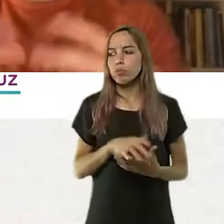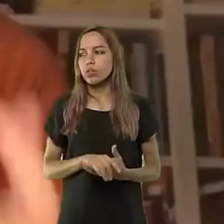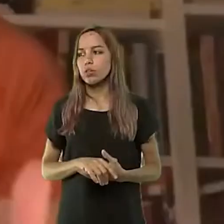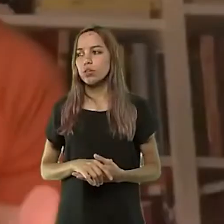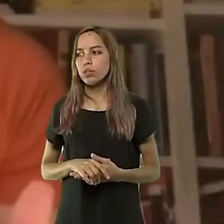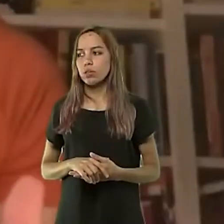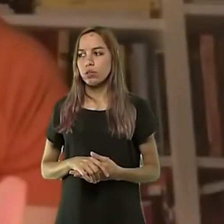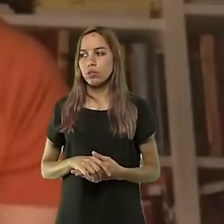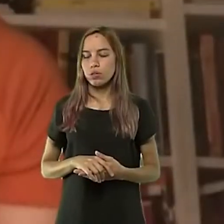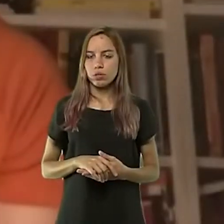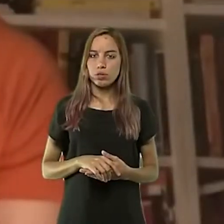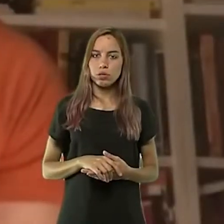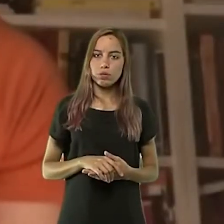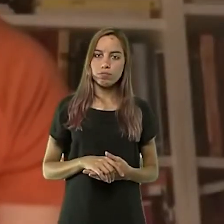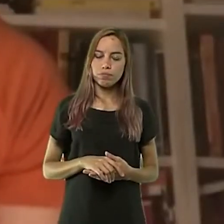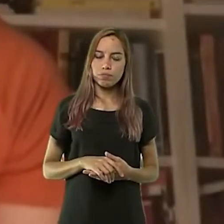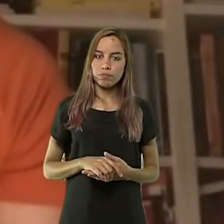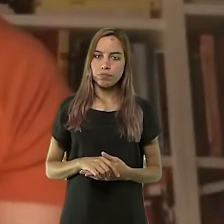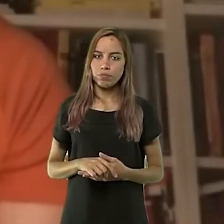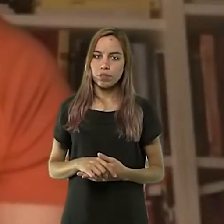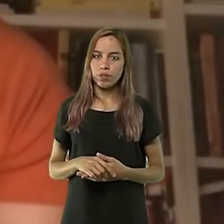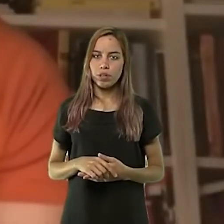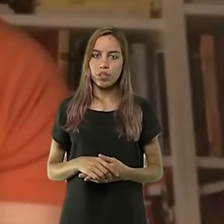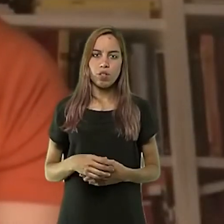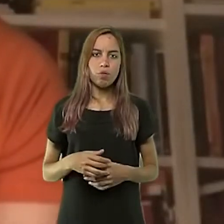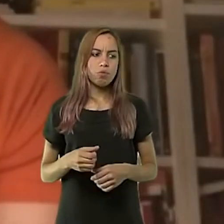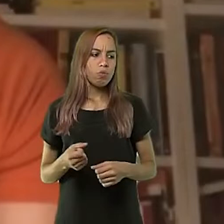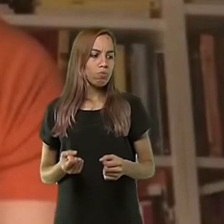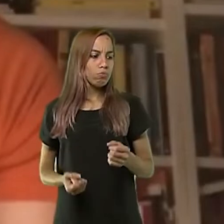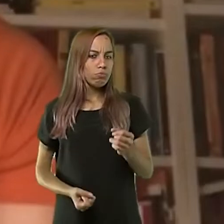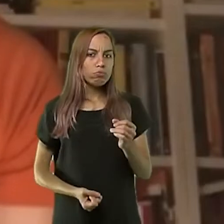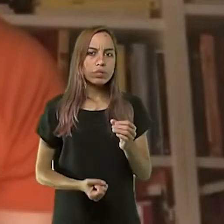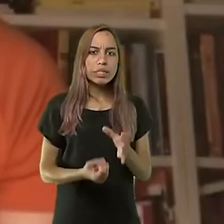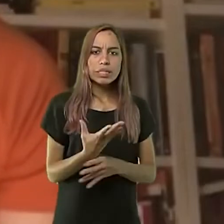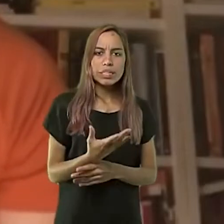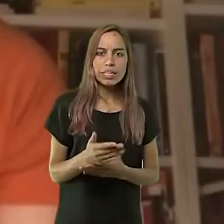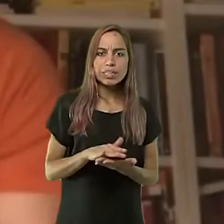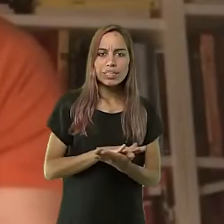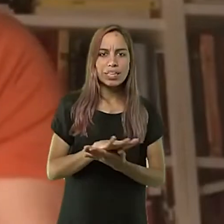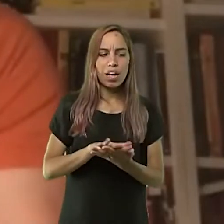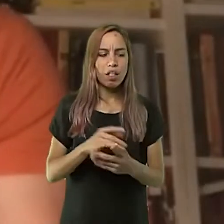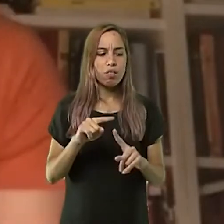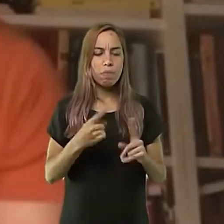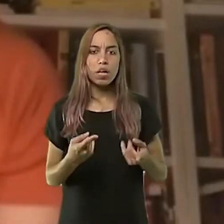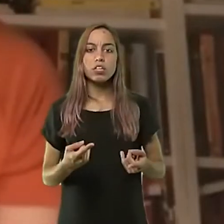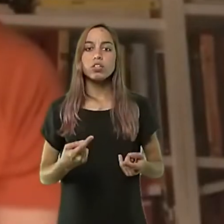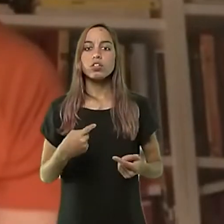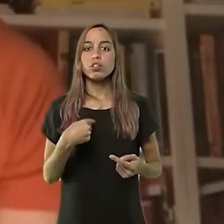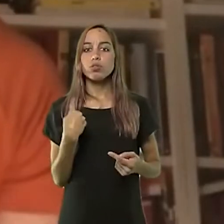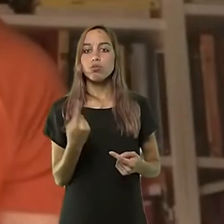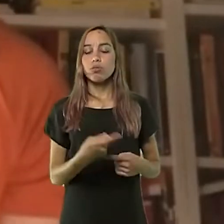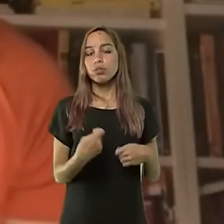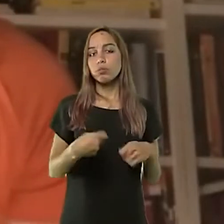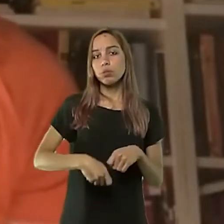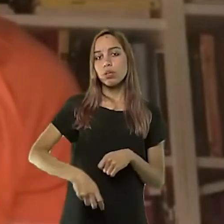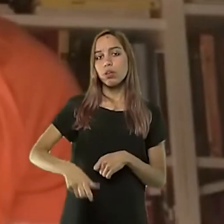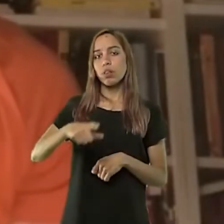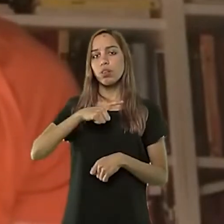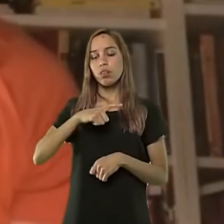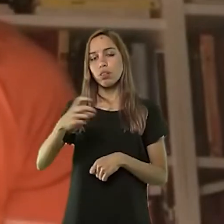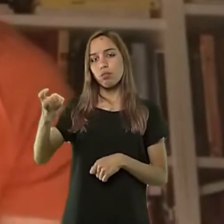Avaliando que não se teria nada, mesmo assim nós precisamos de cultura para preservar o meio ambiente, isto é, se não tivermos cultura também